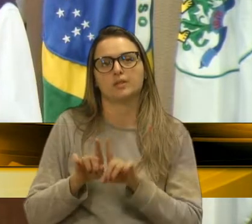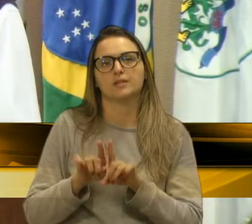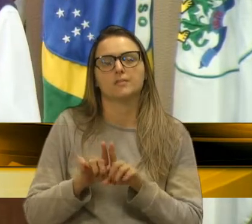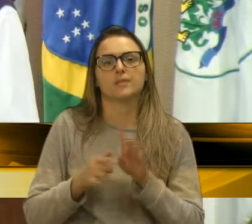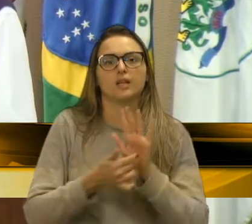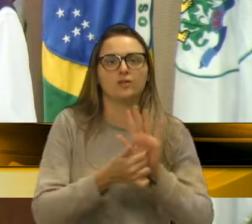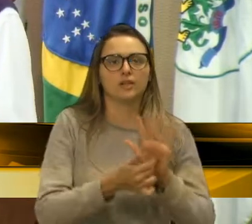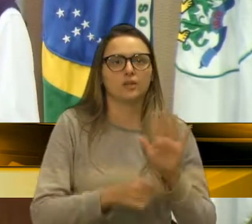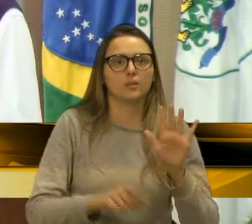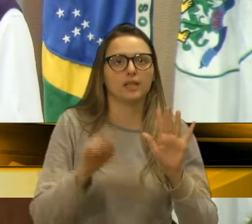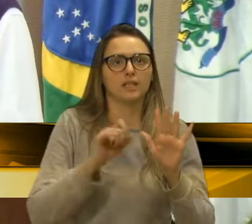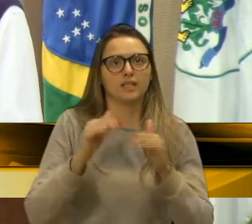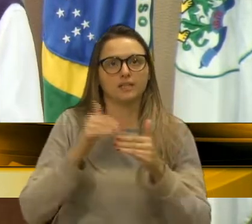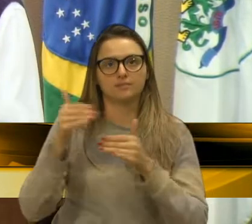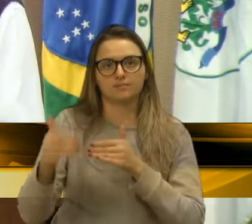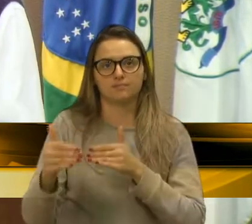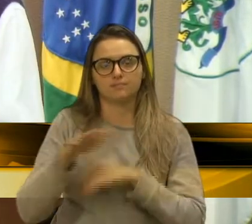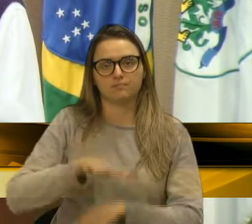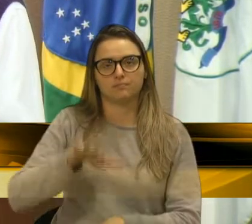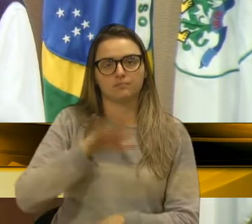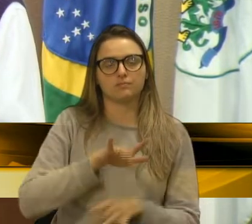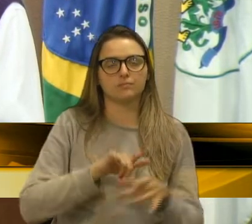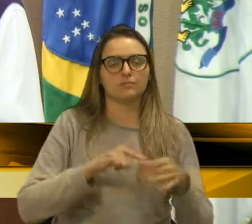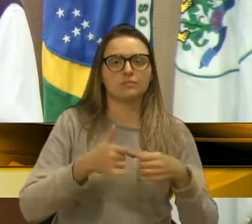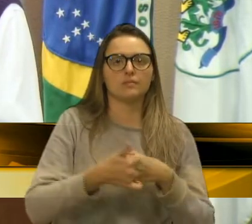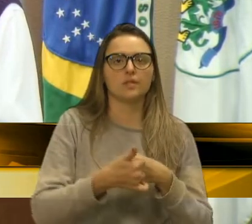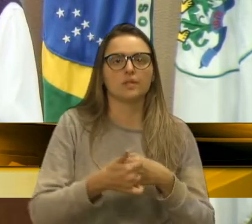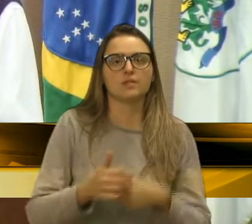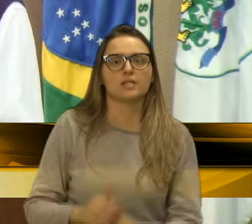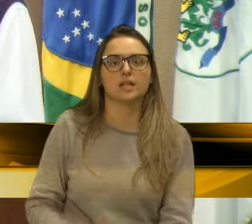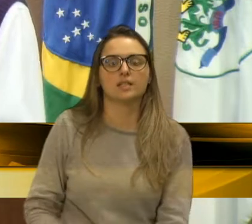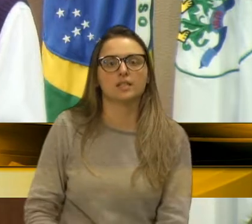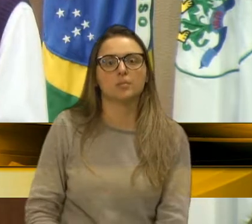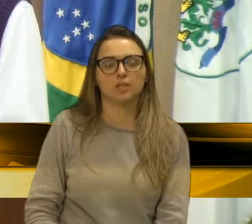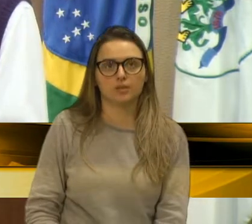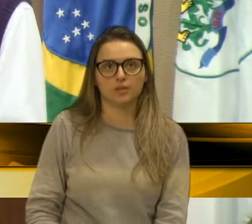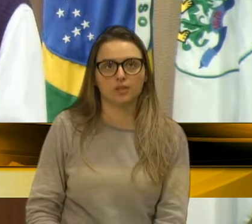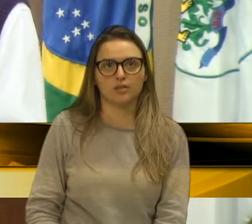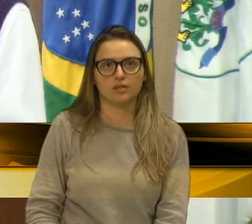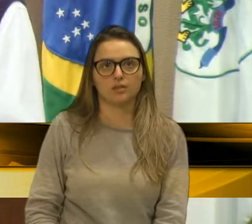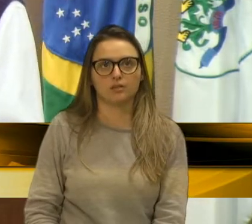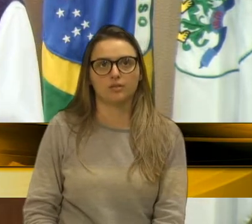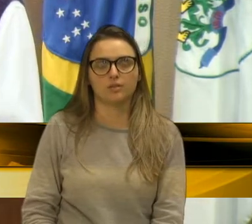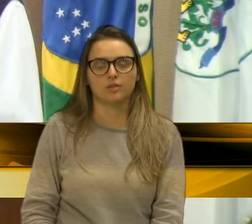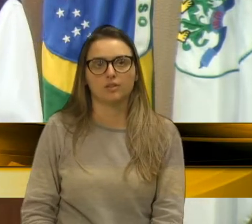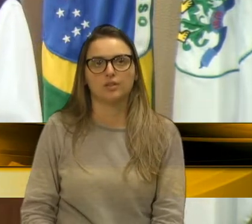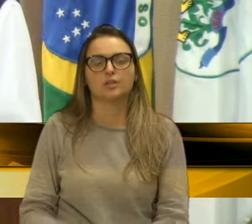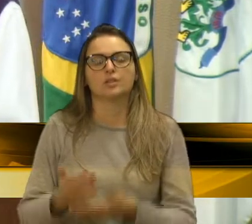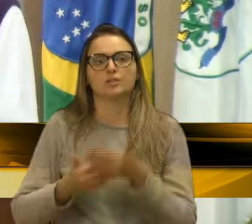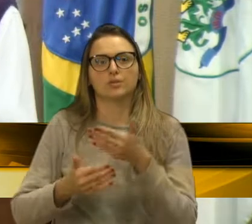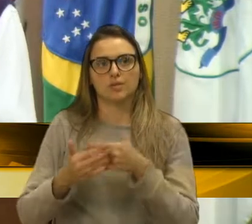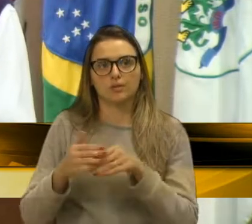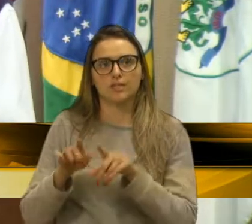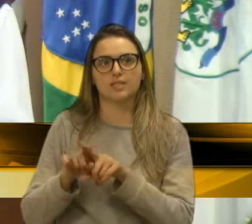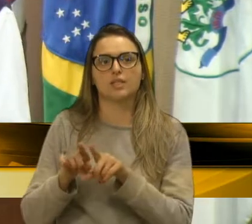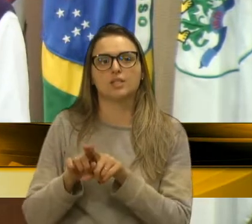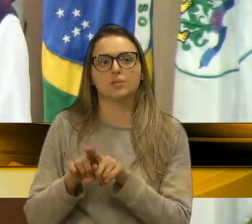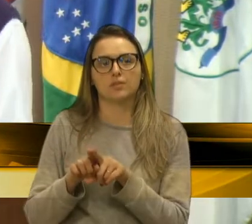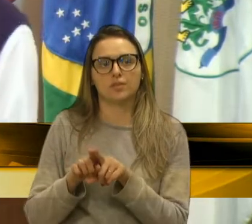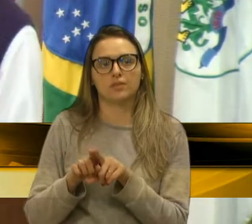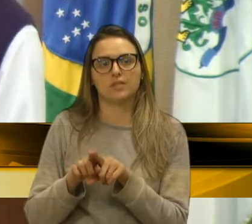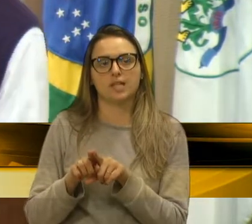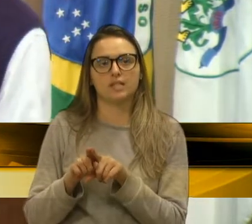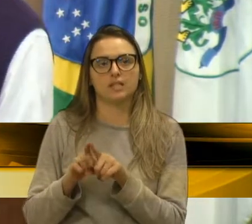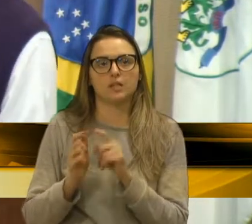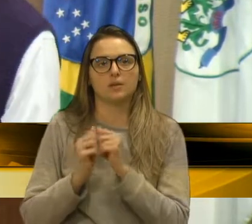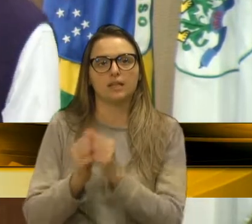percorrem fora do perímetro urbano, colegas vereadores. E que foi, sim, implantado pelo prefeito Alceu na época. Eu sempre